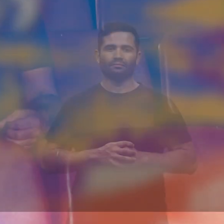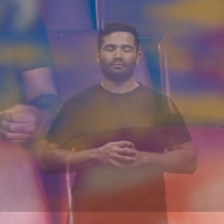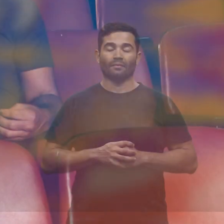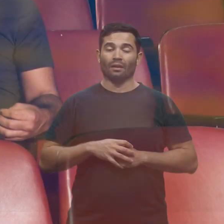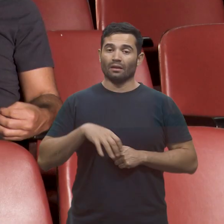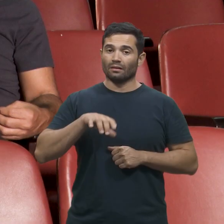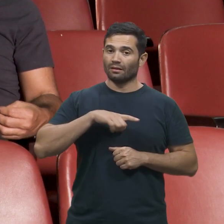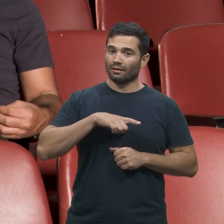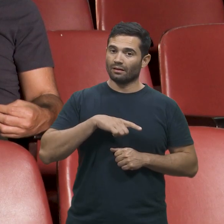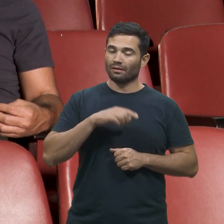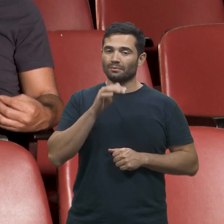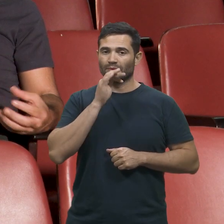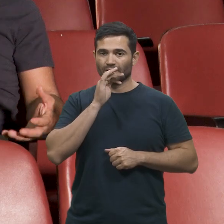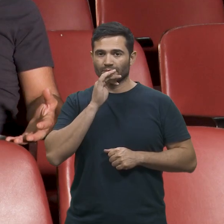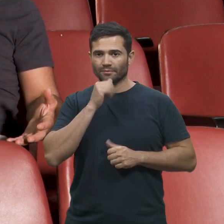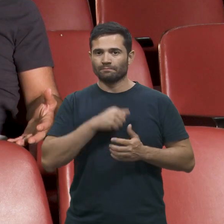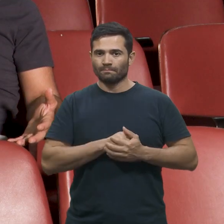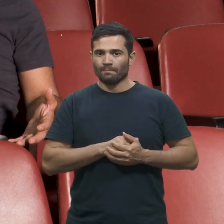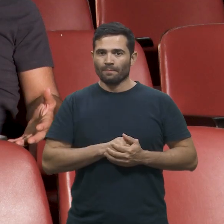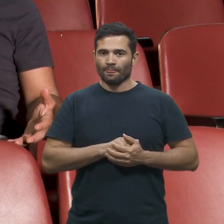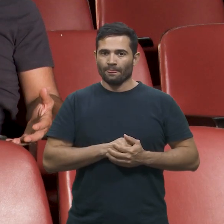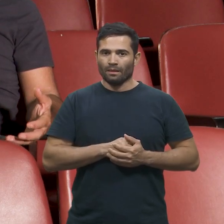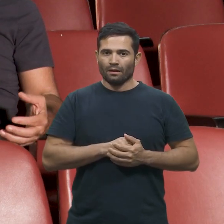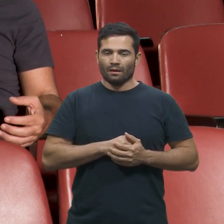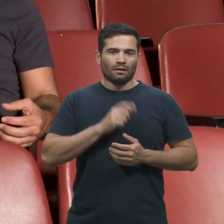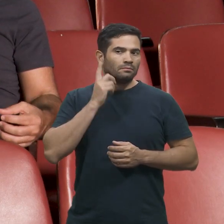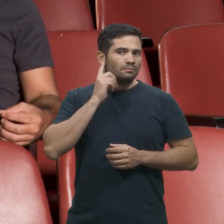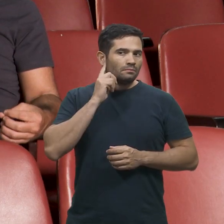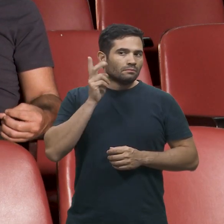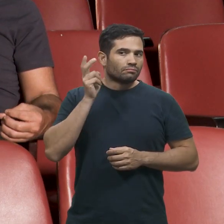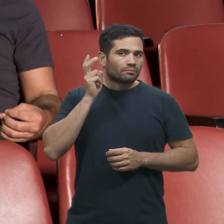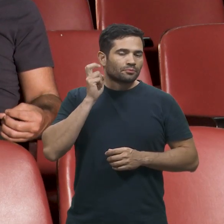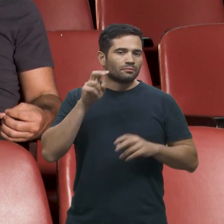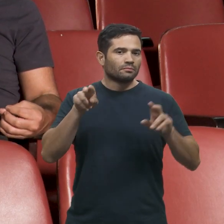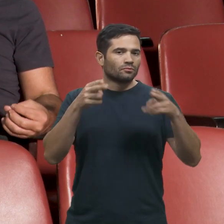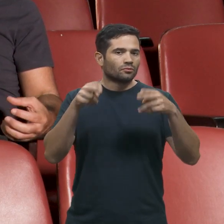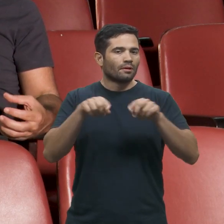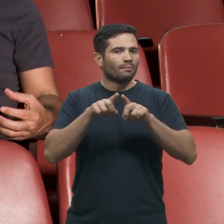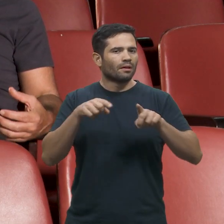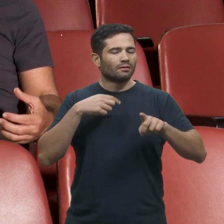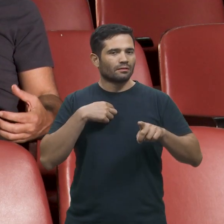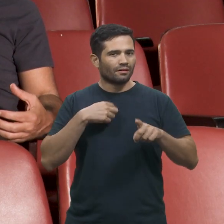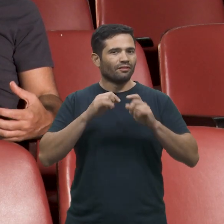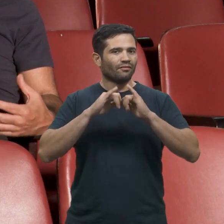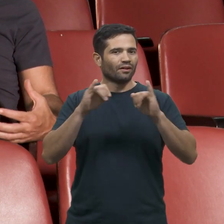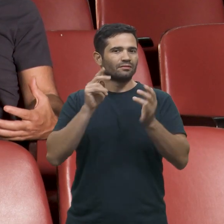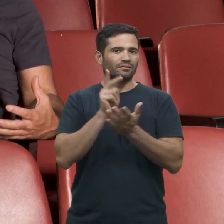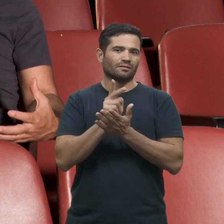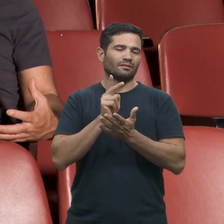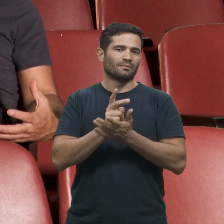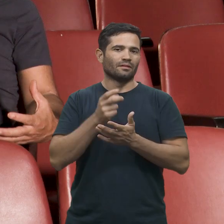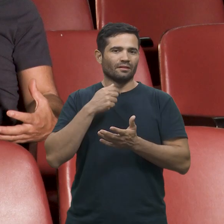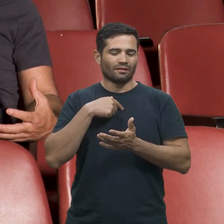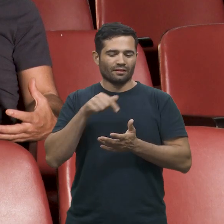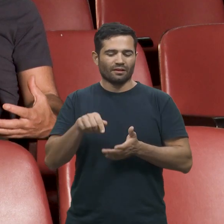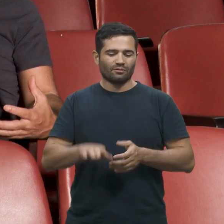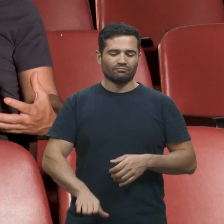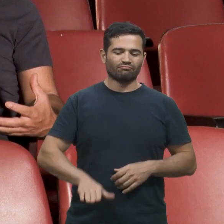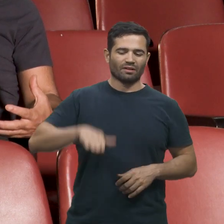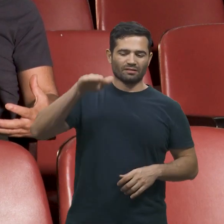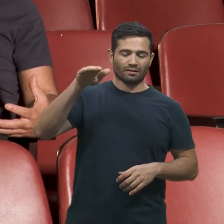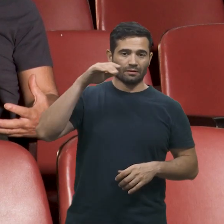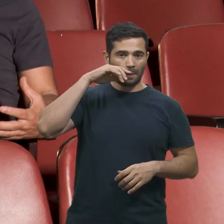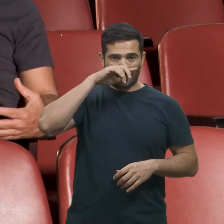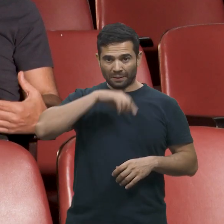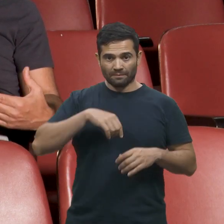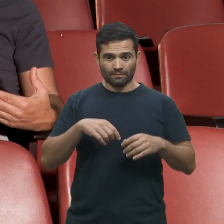Em termos de isso da música, né? Mas aí eu falo que eu fui criado num quadrilátero muito